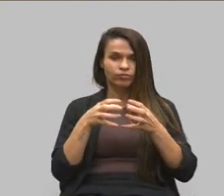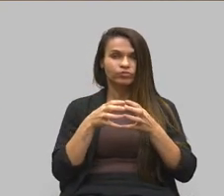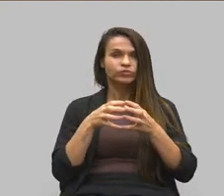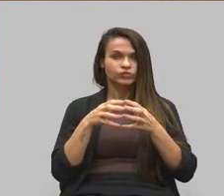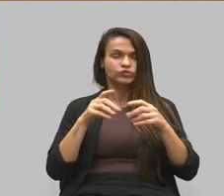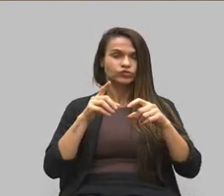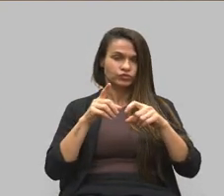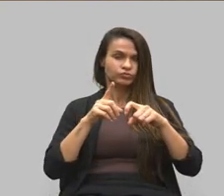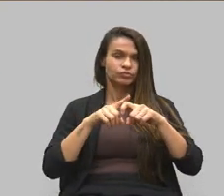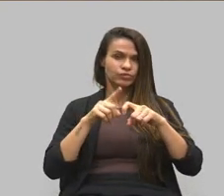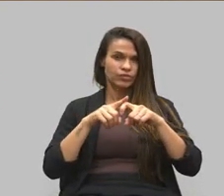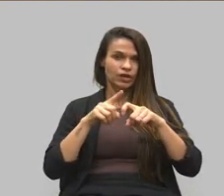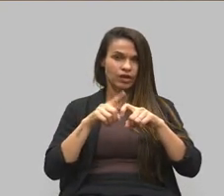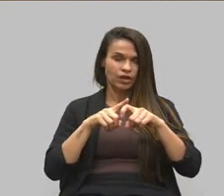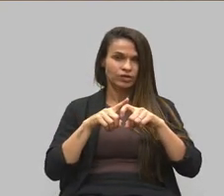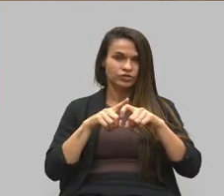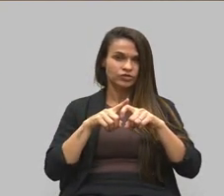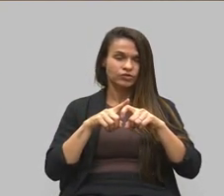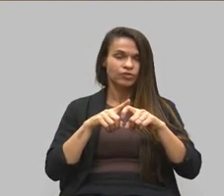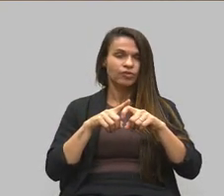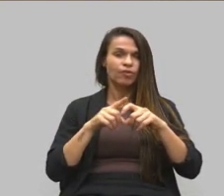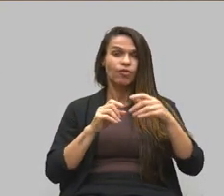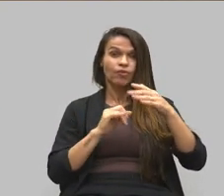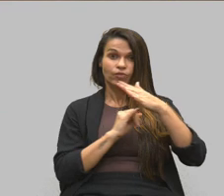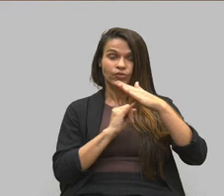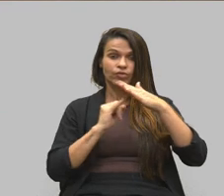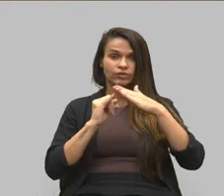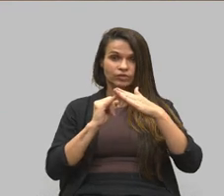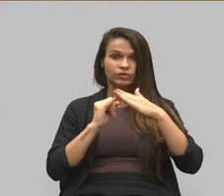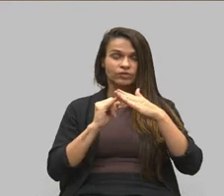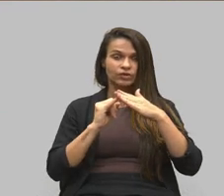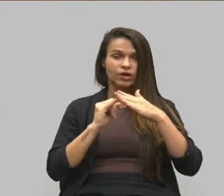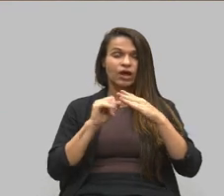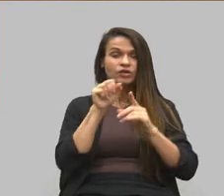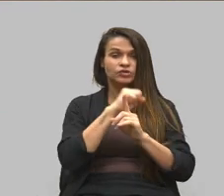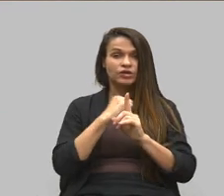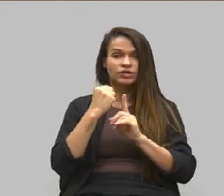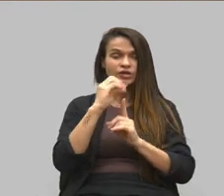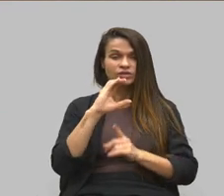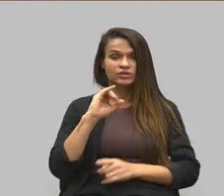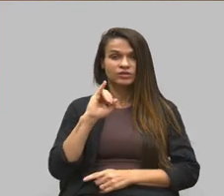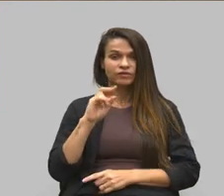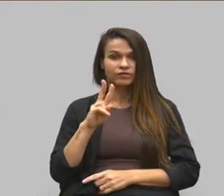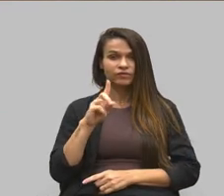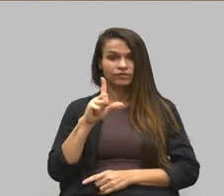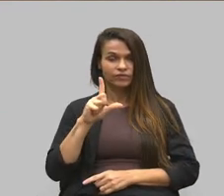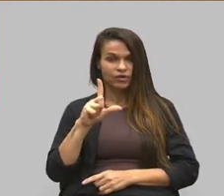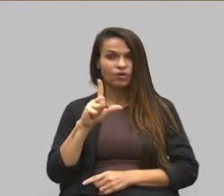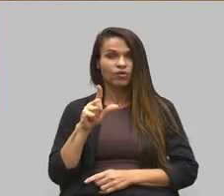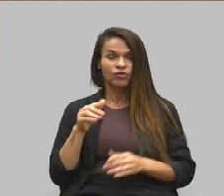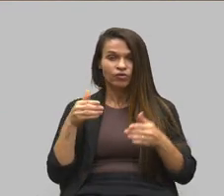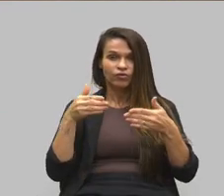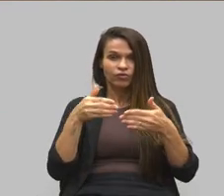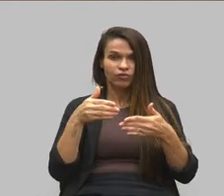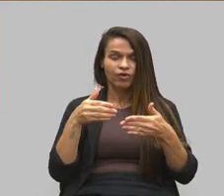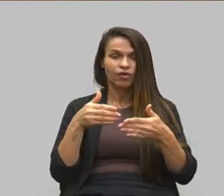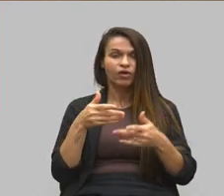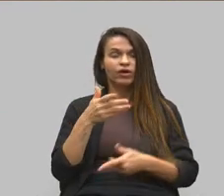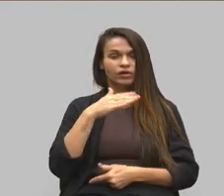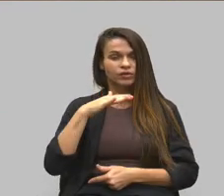o Instituto é uma organização da sociedade civil que trabalha com o desenvolvimento de pessoas com síndrome Gal e deficiência